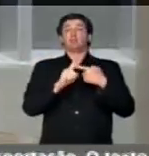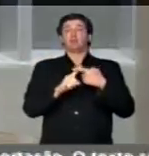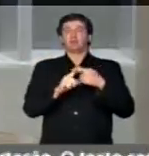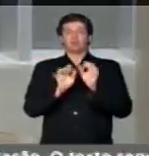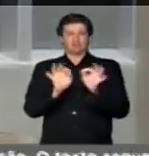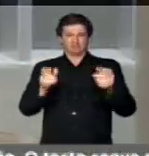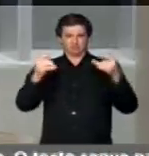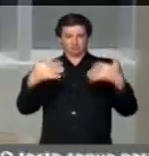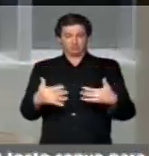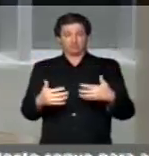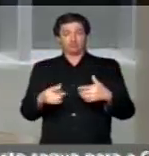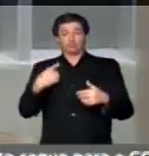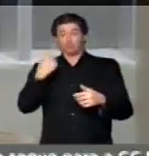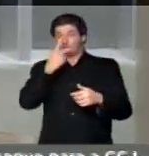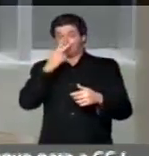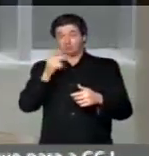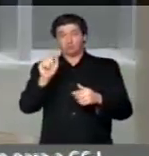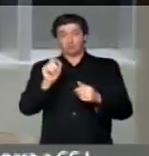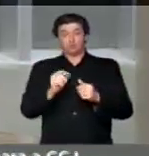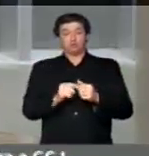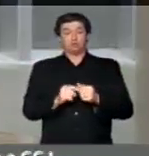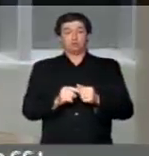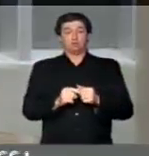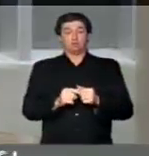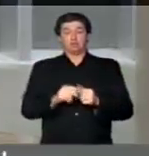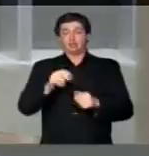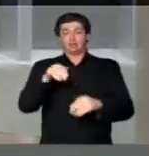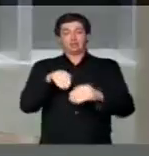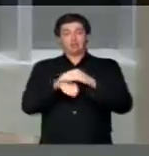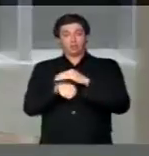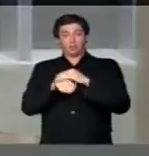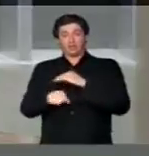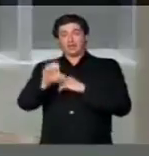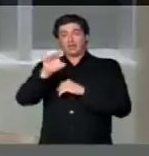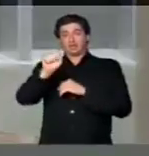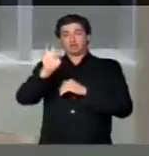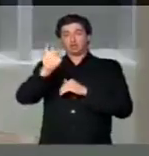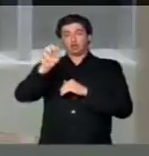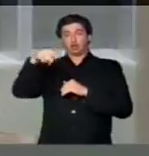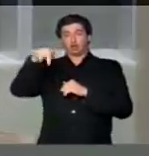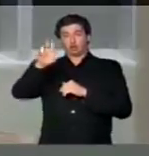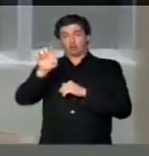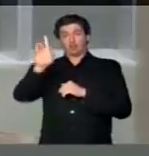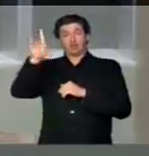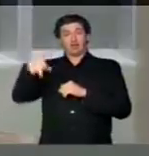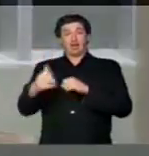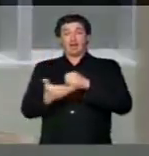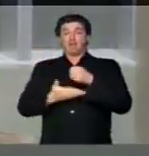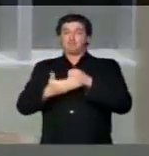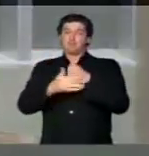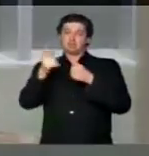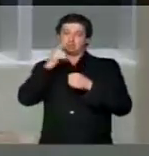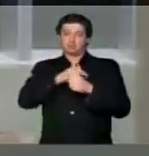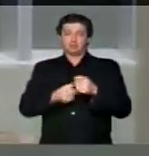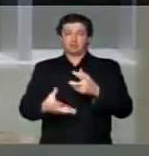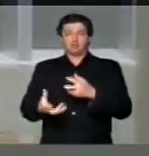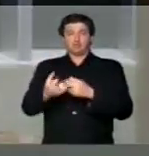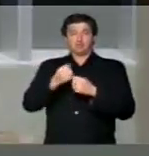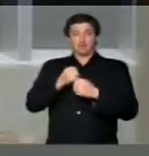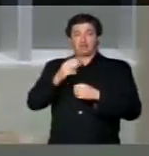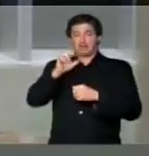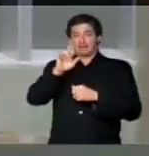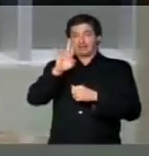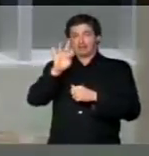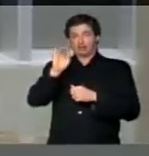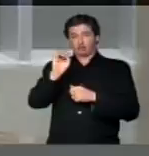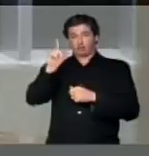simples. Entendemos que o estoque deve ser a base para a apropriação do crédito, que deve